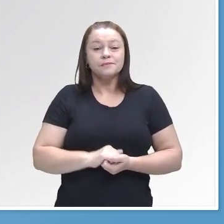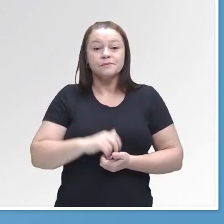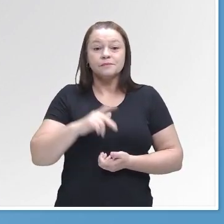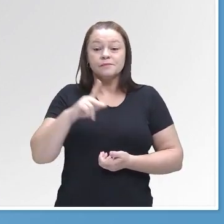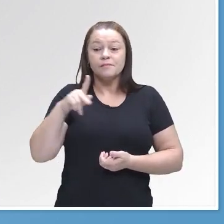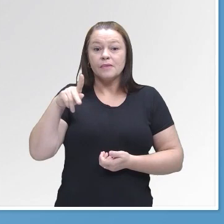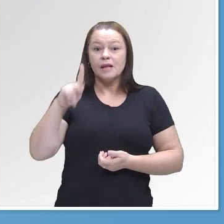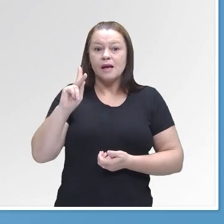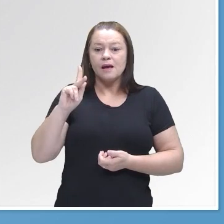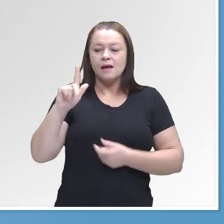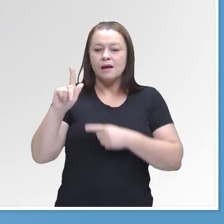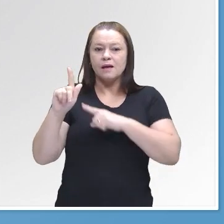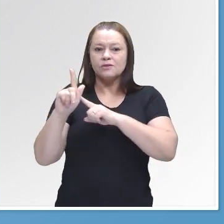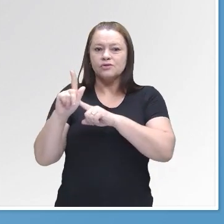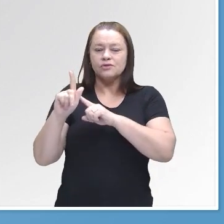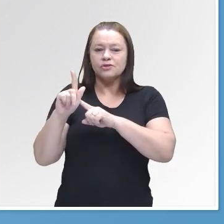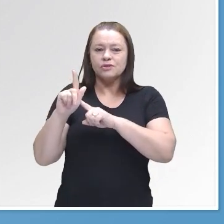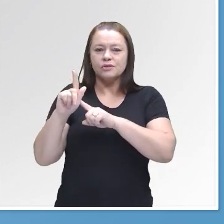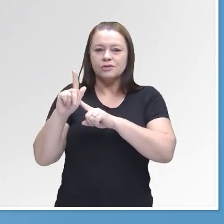Quilo.